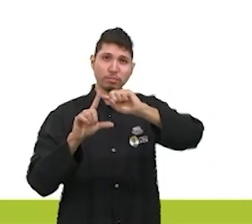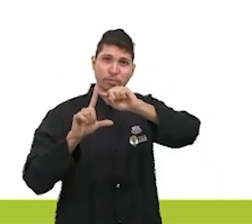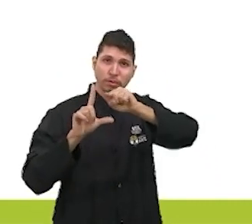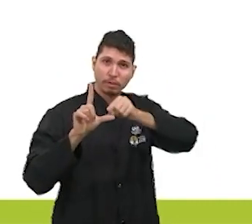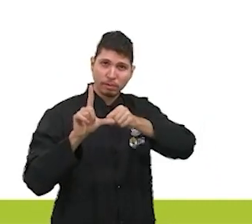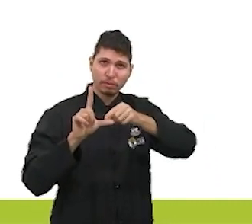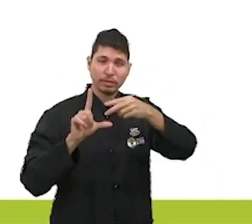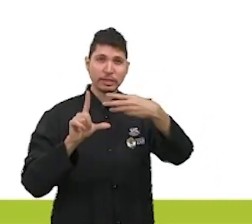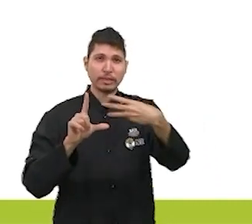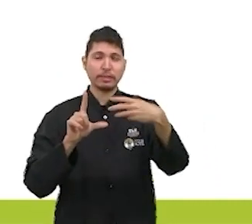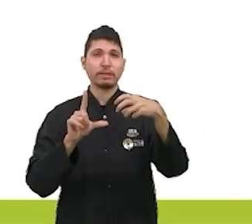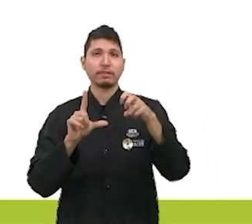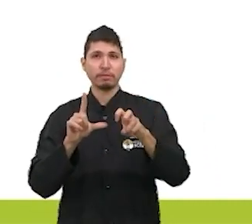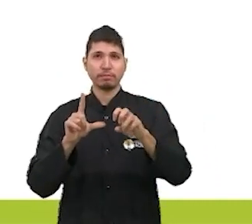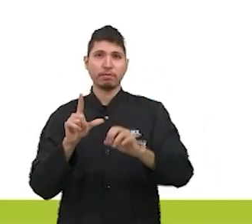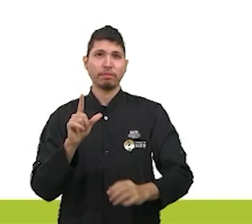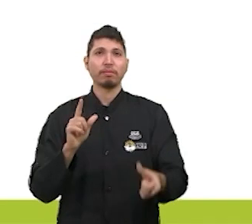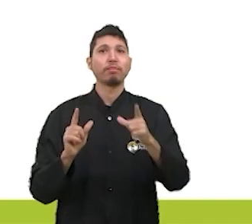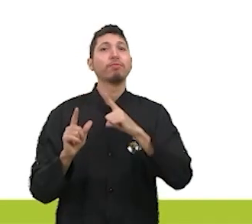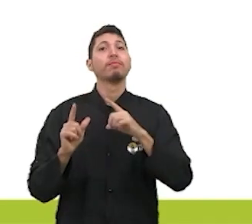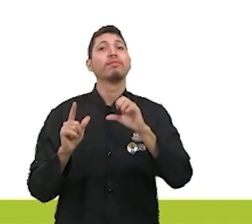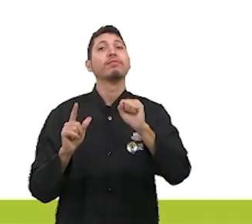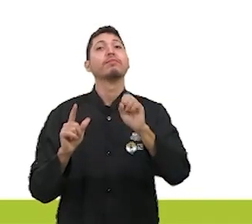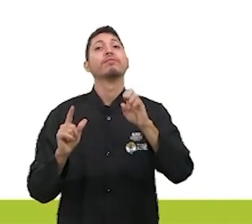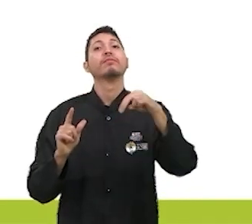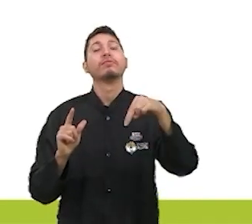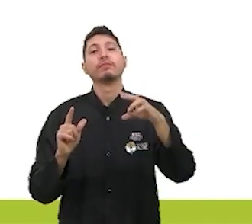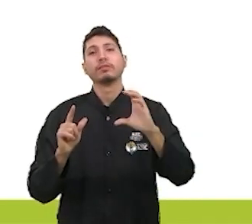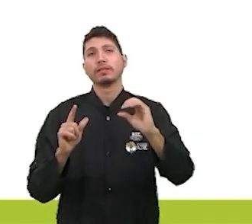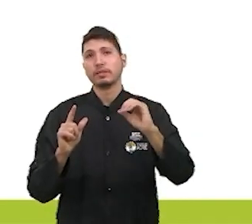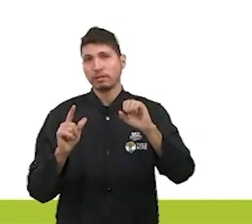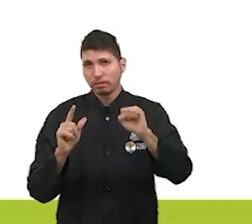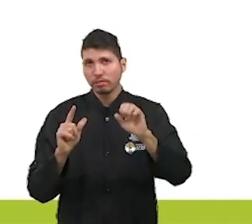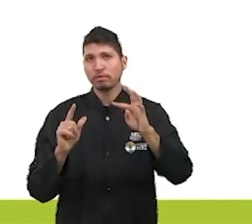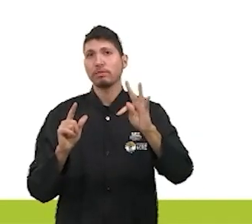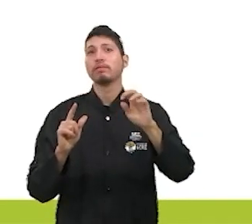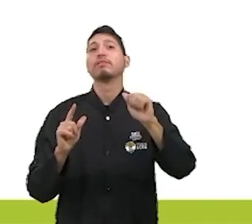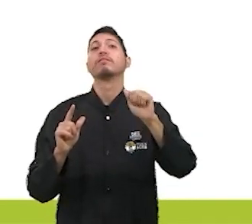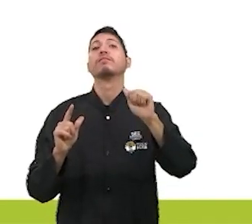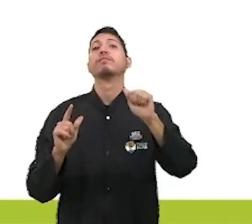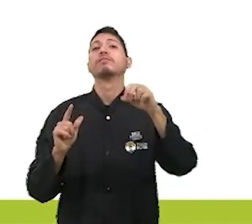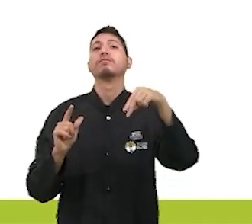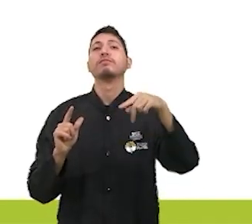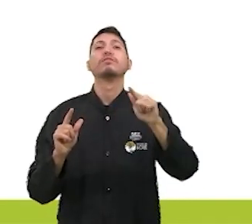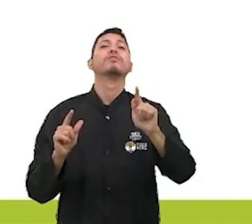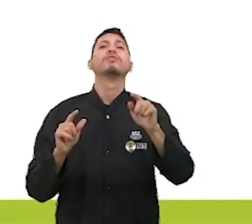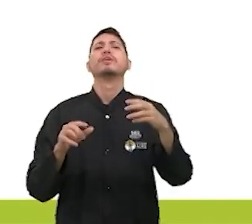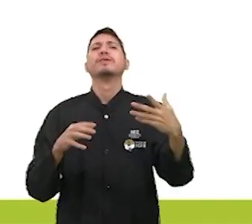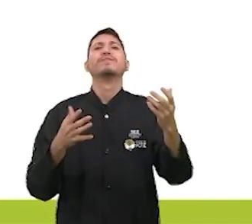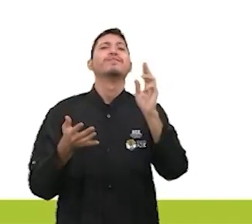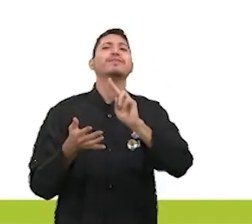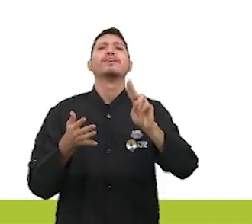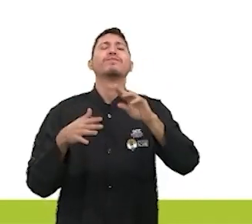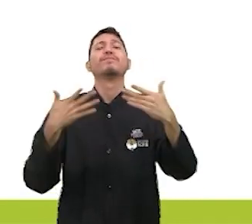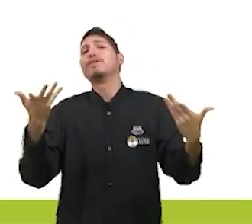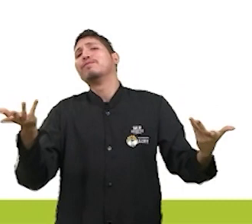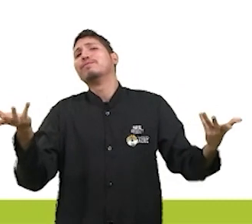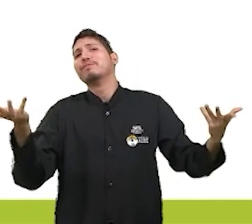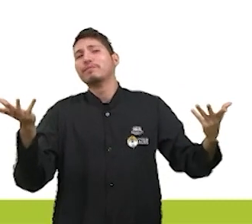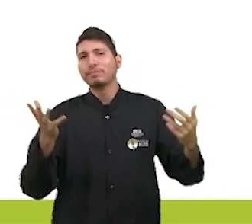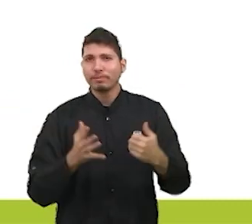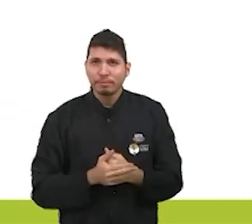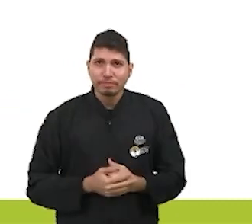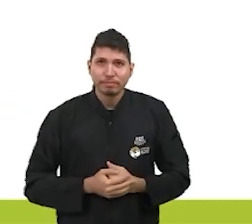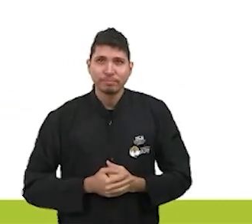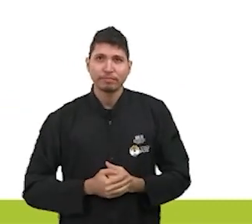Professor, ele te dá seno, ele te dá o cosseno e ele te dá a tangente. E agora, professor, eu vou usar o quê? Gente, tem uma brincadeirinha que é o